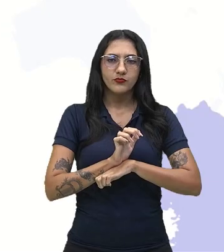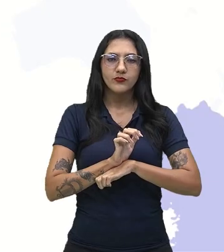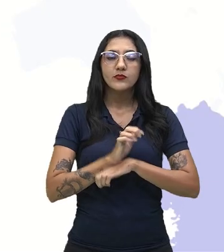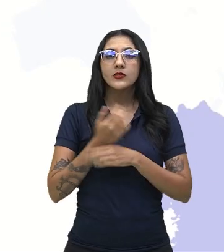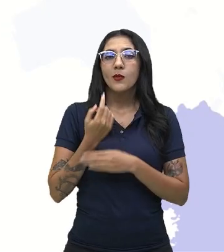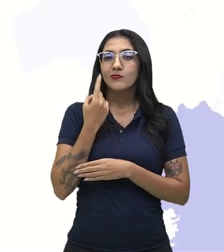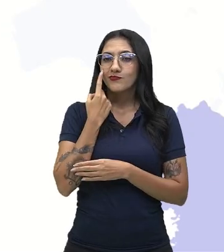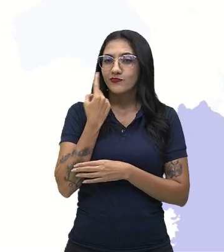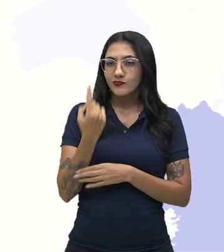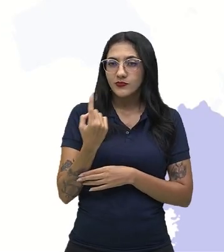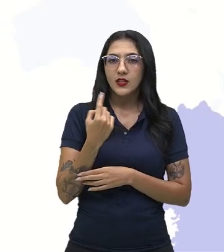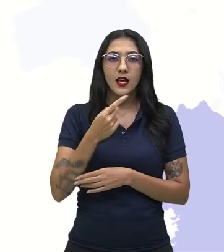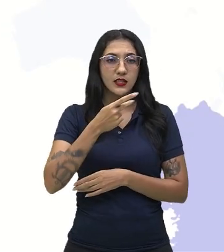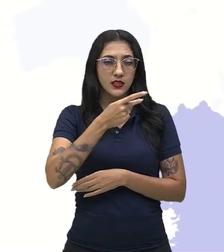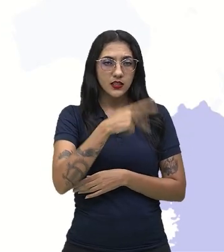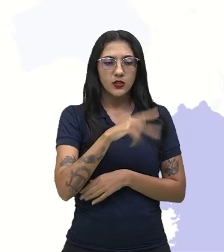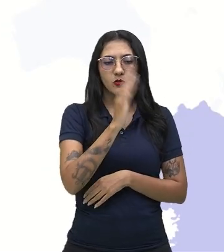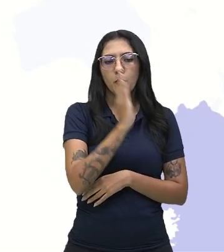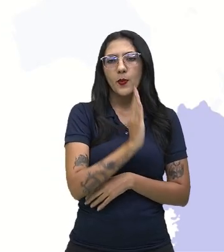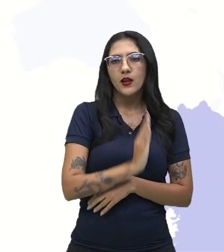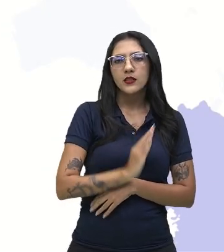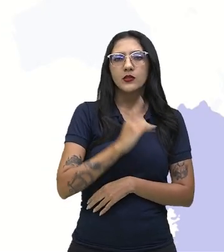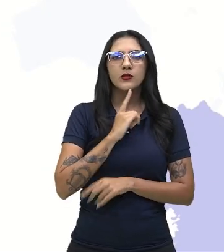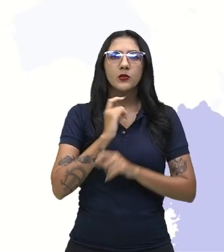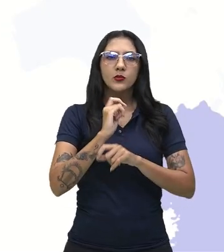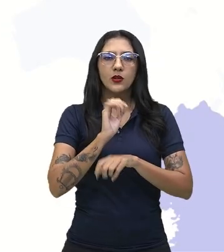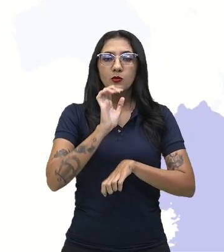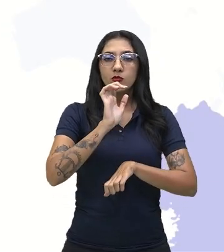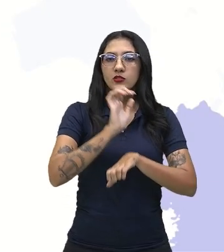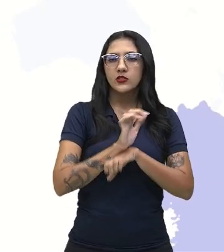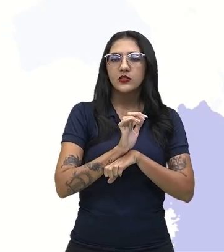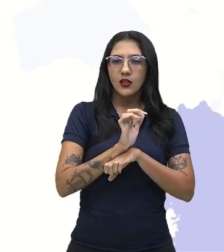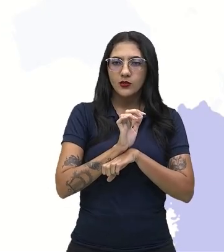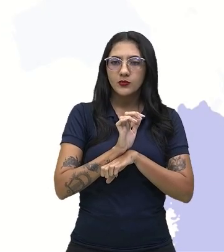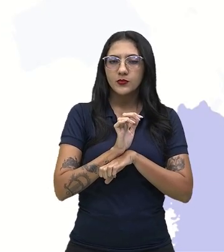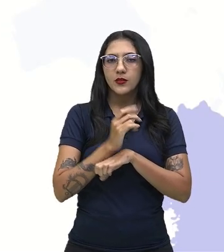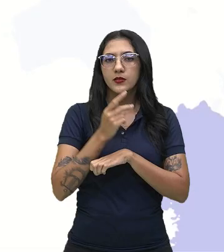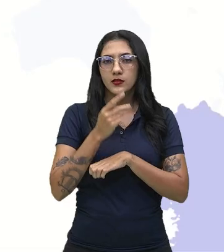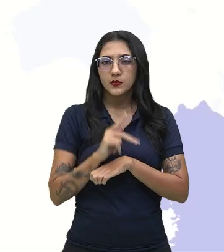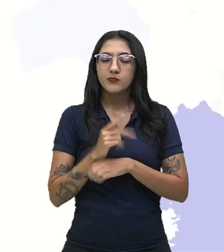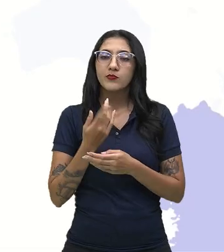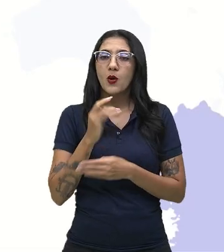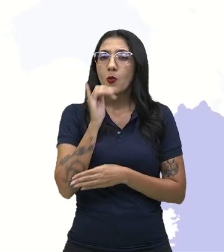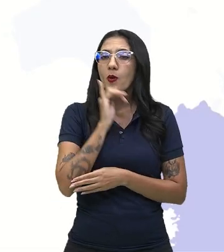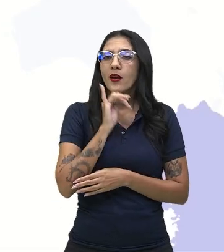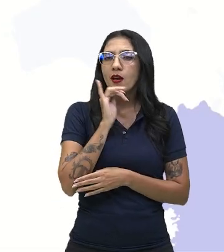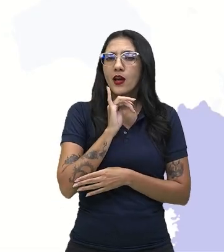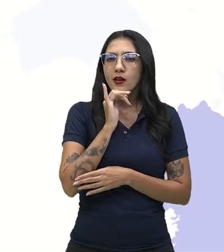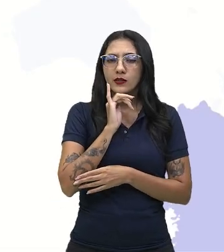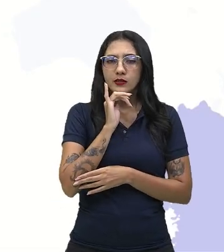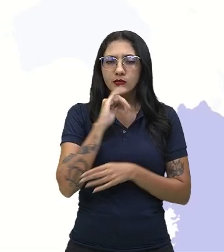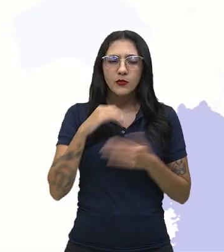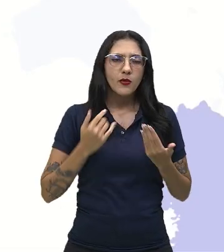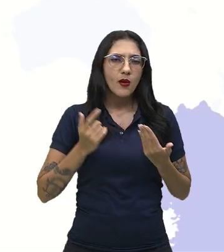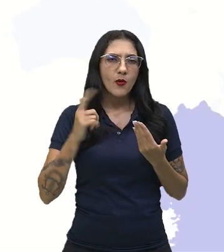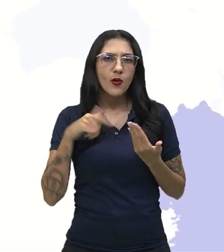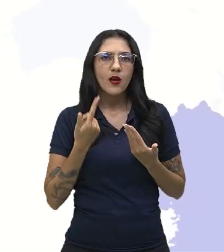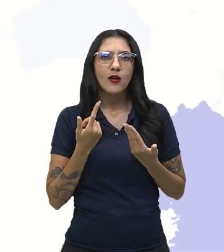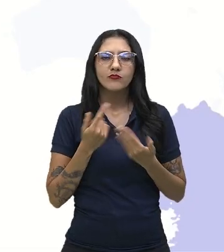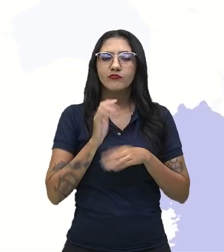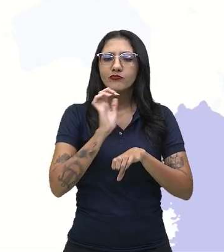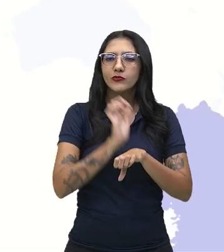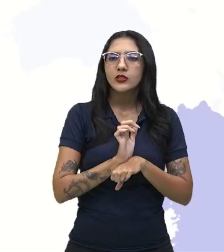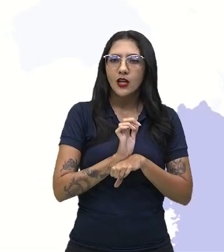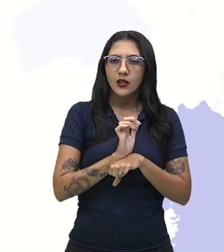No caso do nosso país, né, nós chamamos de estado, tá bom? E aí eu coloquei um exemplo. Qual é o estado que vai